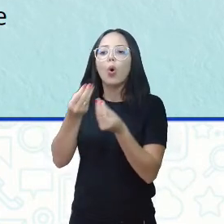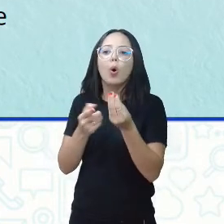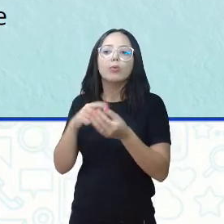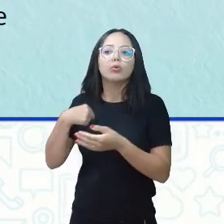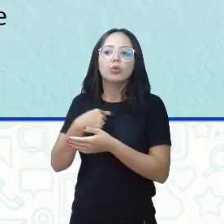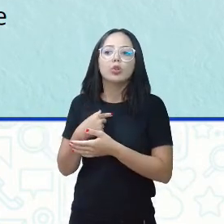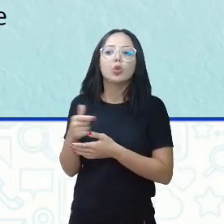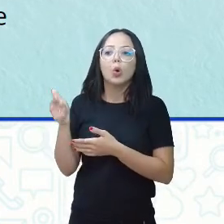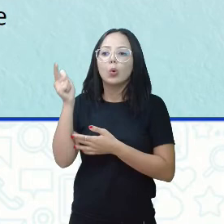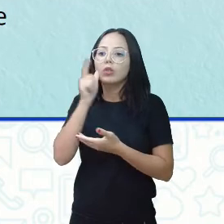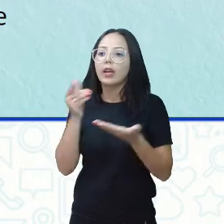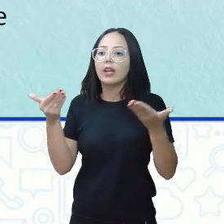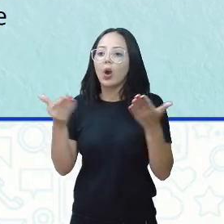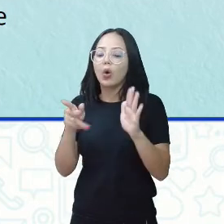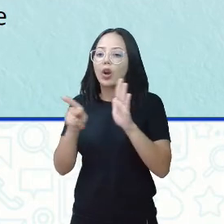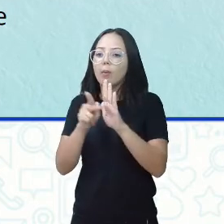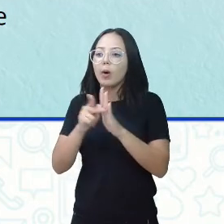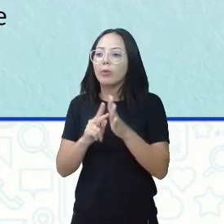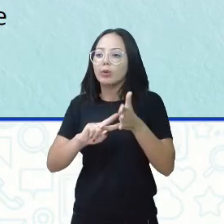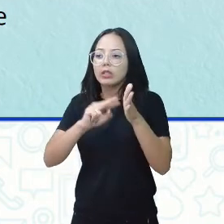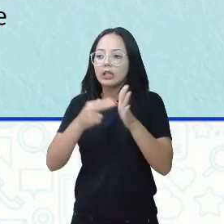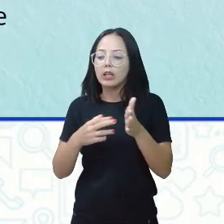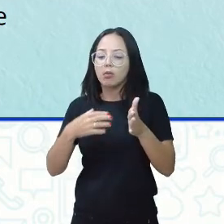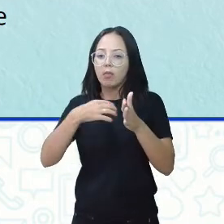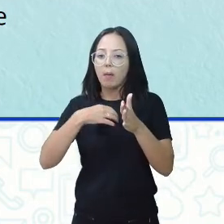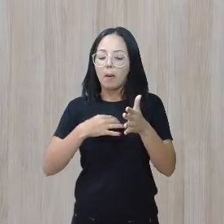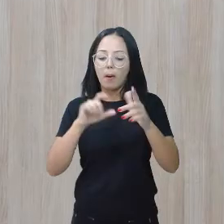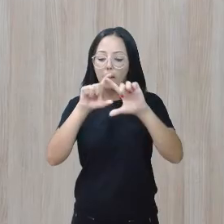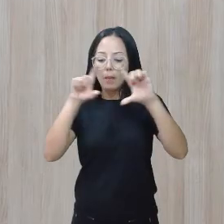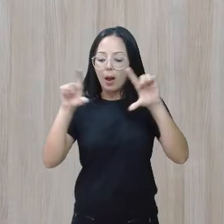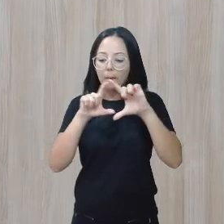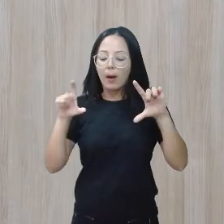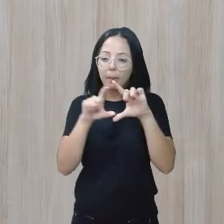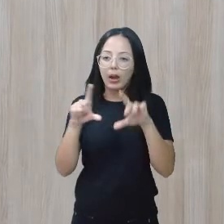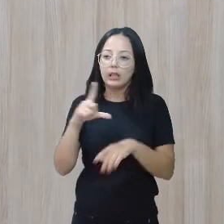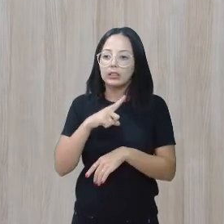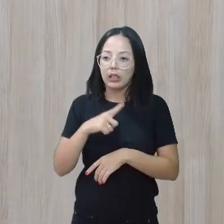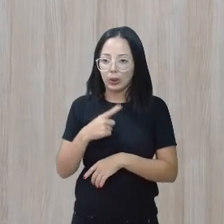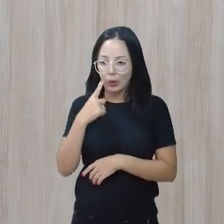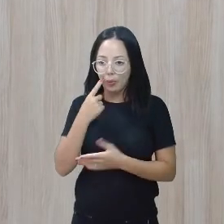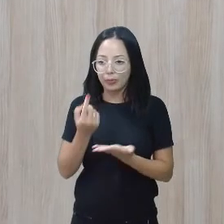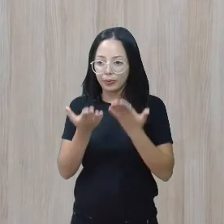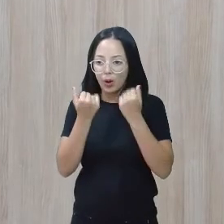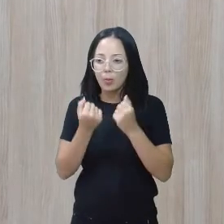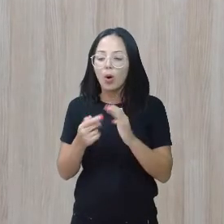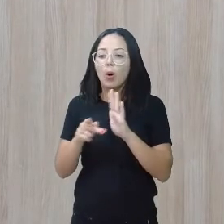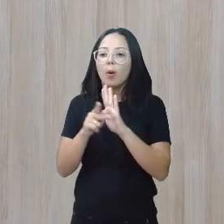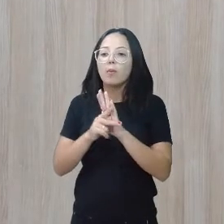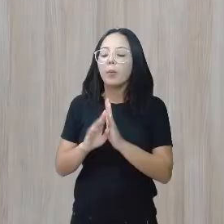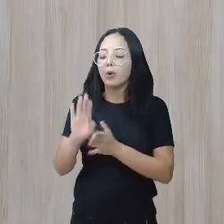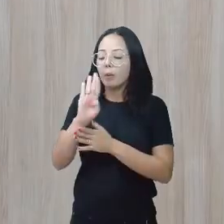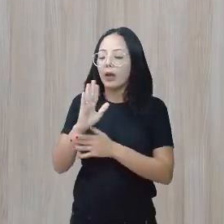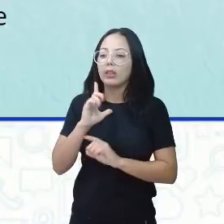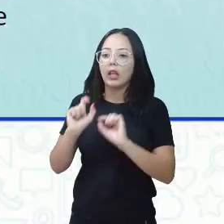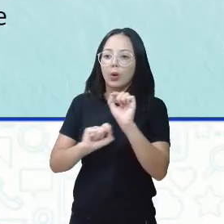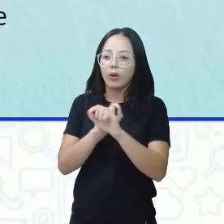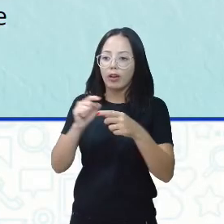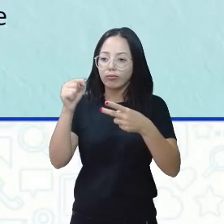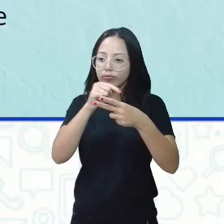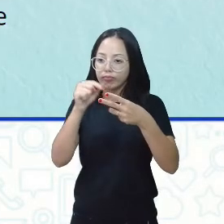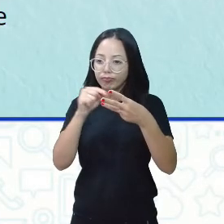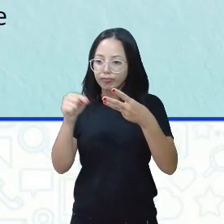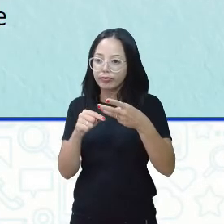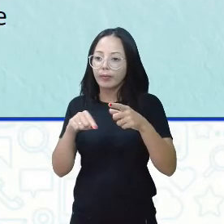consegue classificar o sentido que cada frase tem? Vamos lá? Na coluna B, eu tenho 3